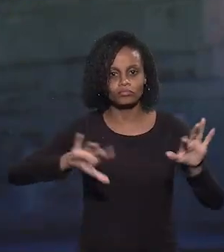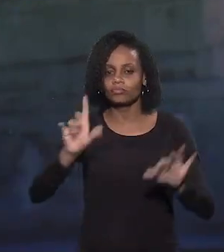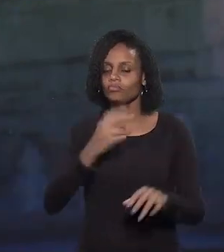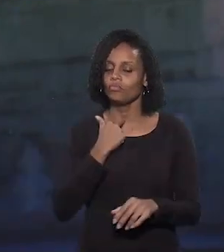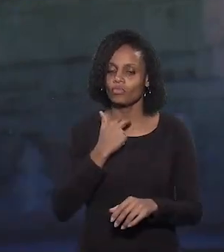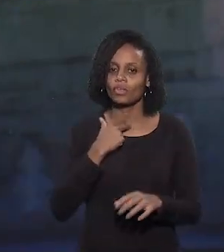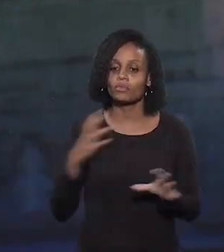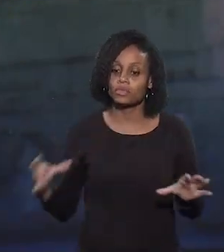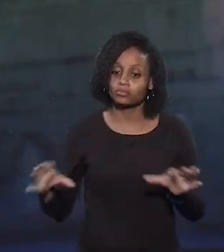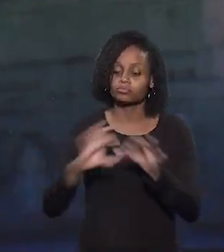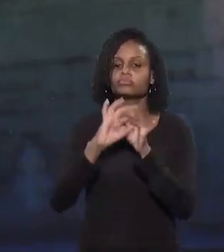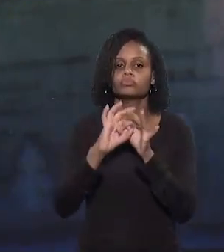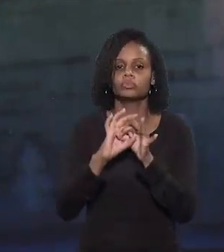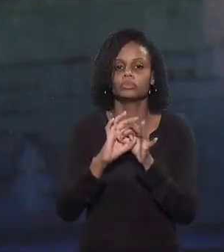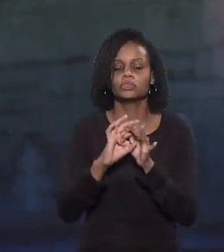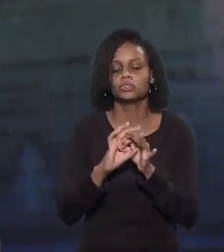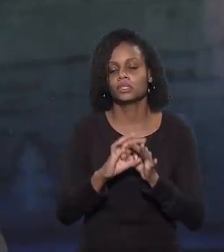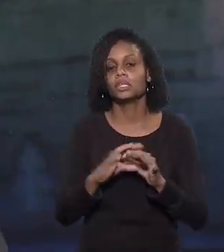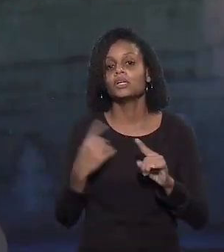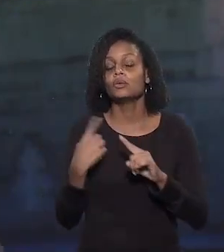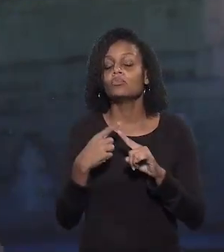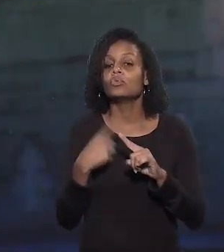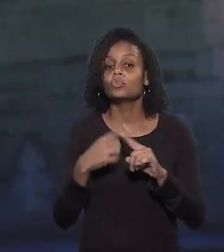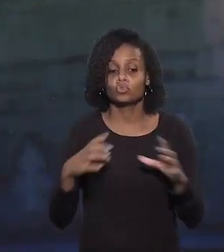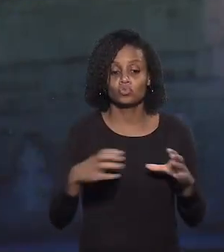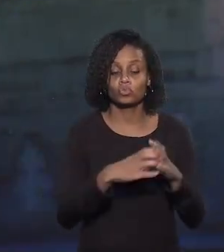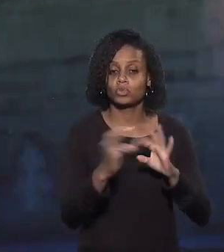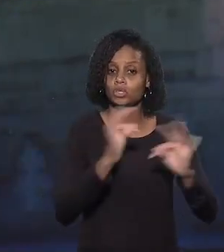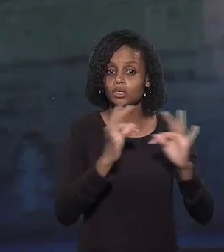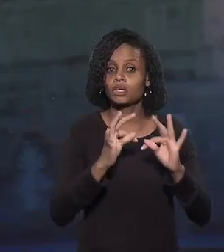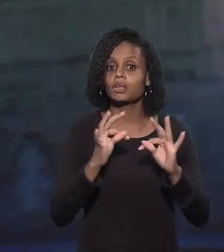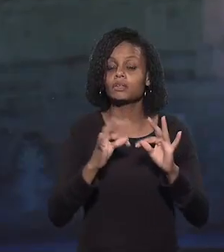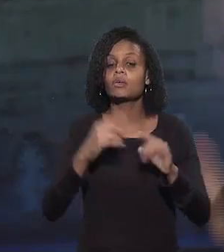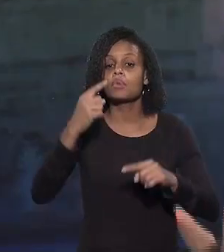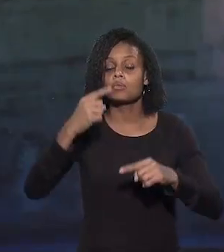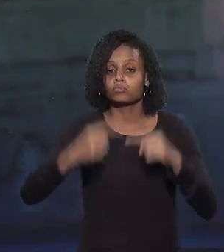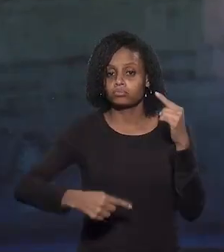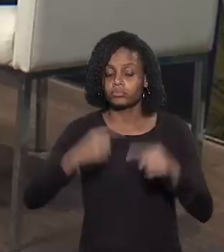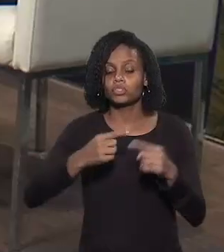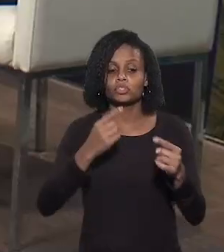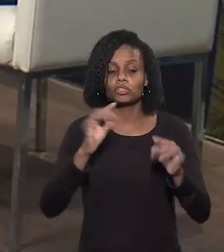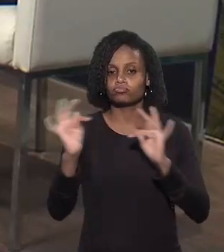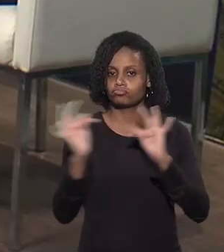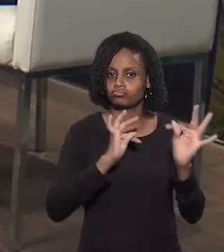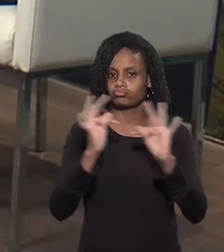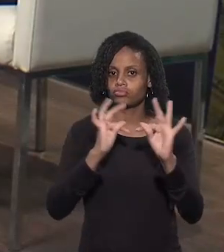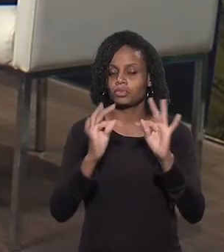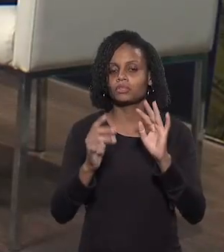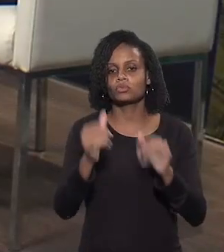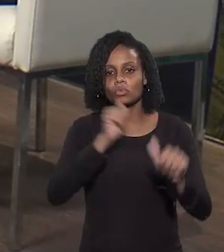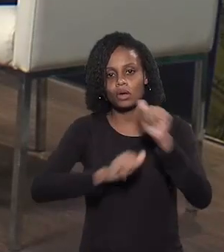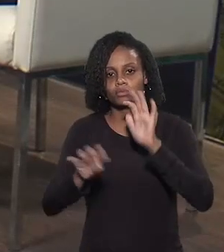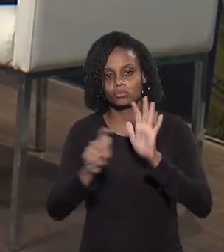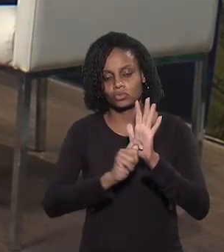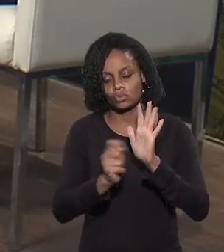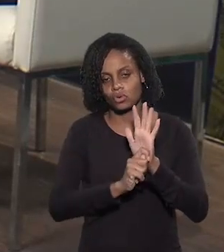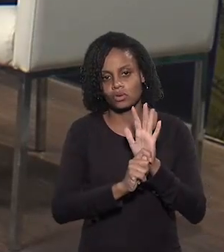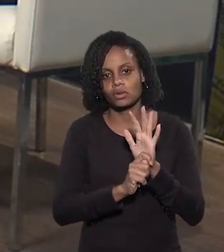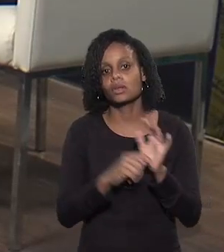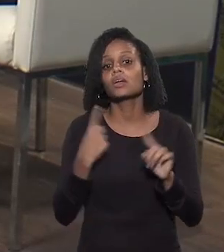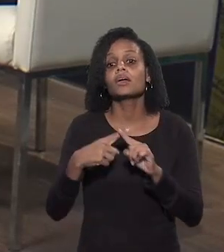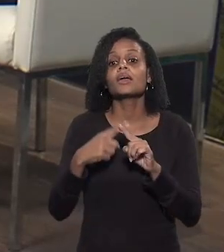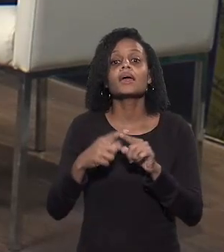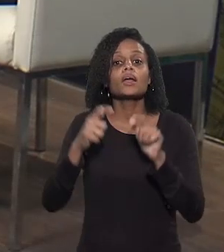isso que a comunidade terapêutica precisa ser entendida como uma política real de tratamento de álcool e droga. Como o senhor falou, os manicômios